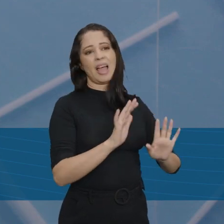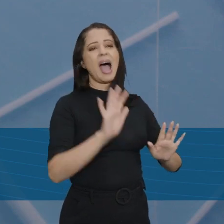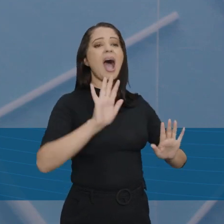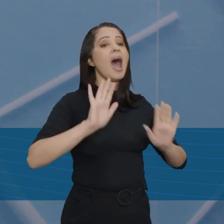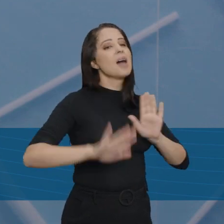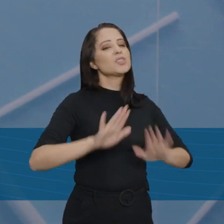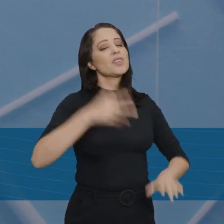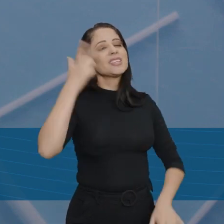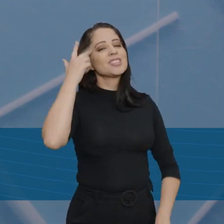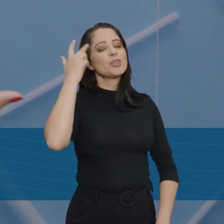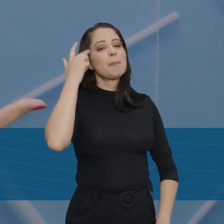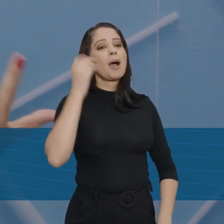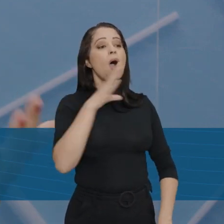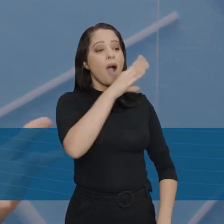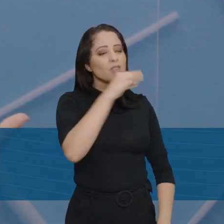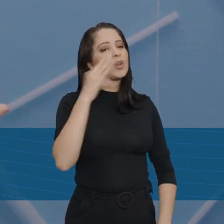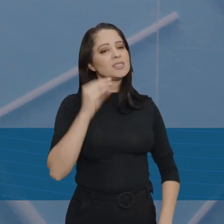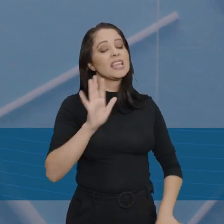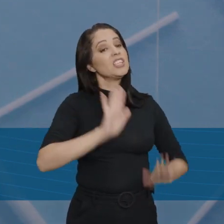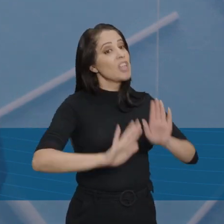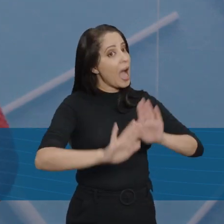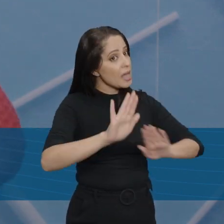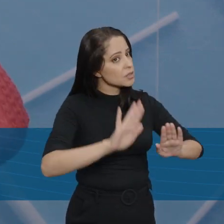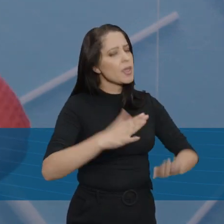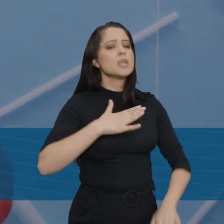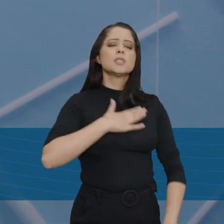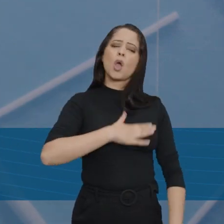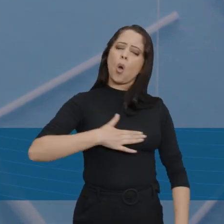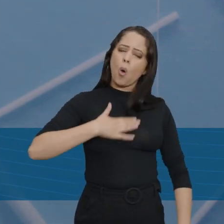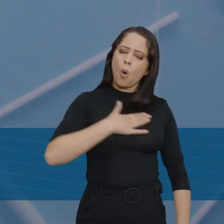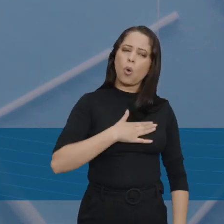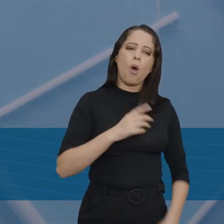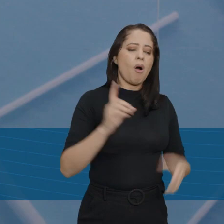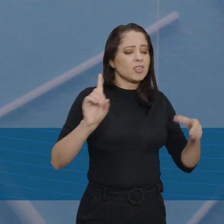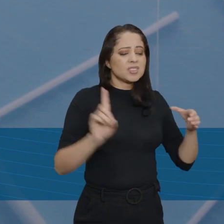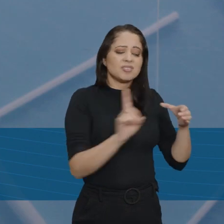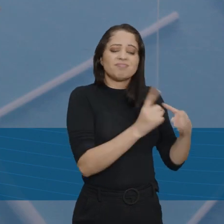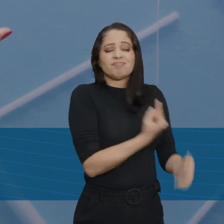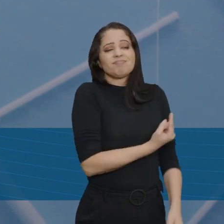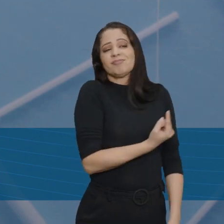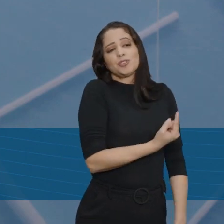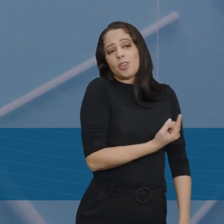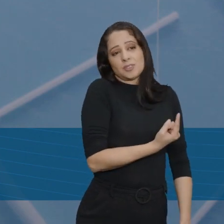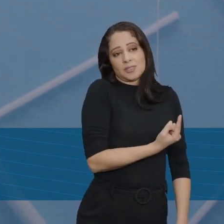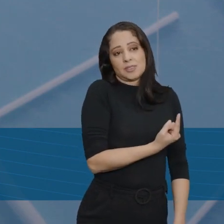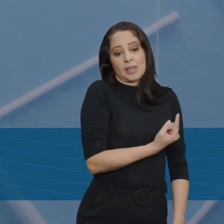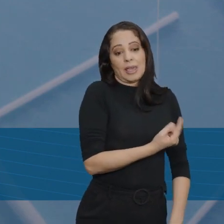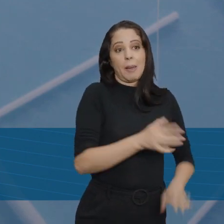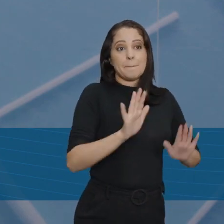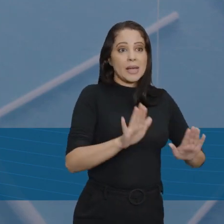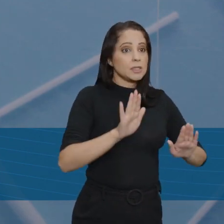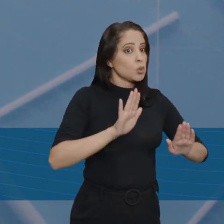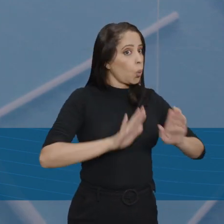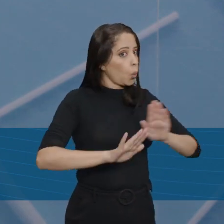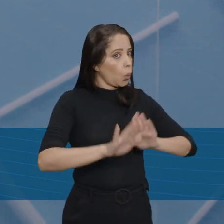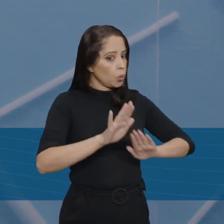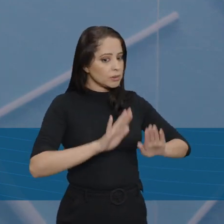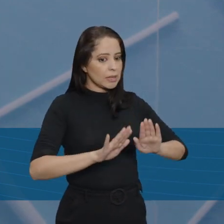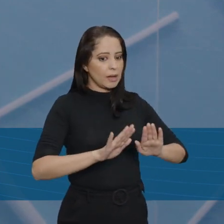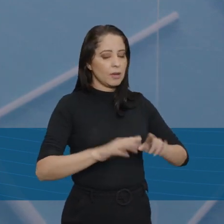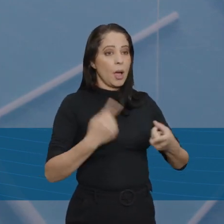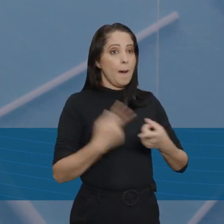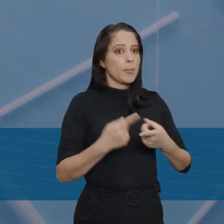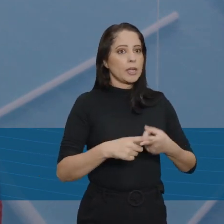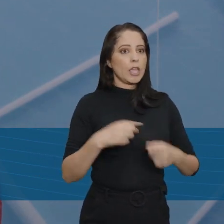transição natural aí da adolescência, são outras questões, né? Ou da infância, então cuidado, né? A